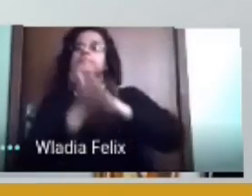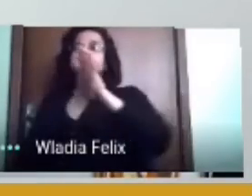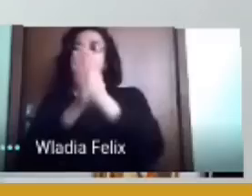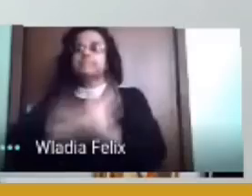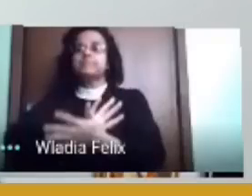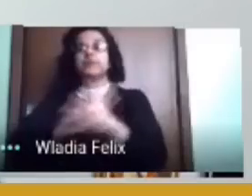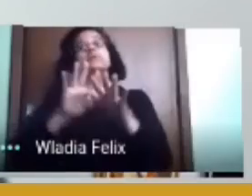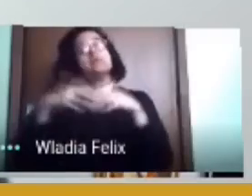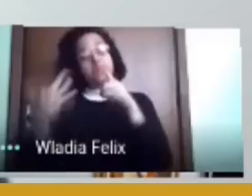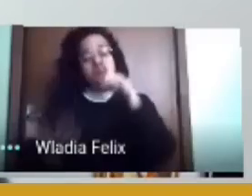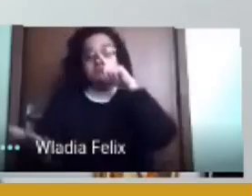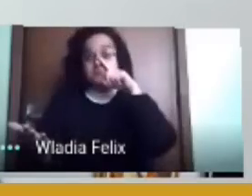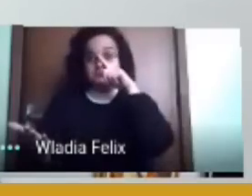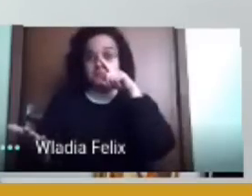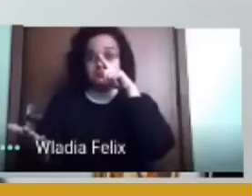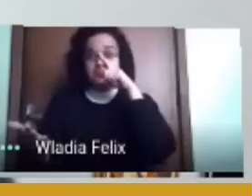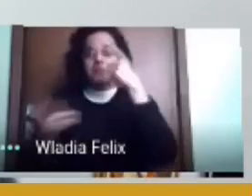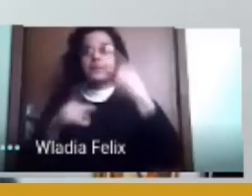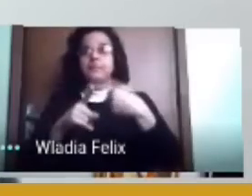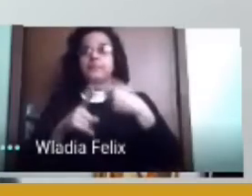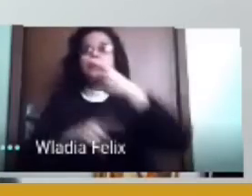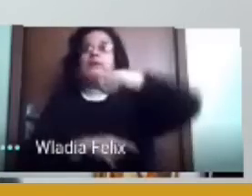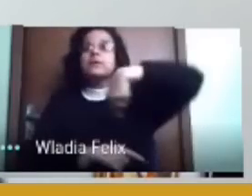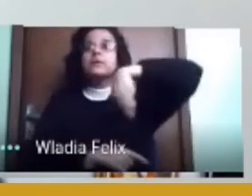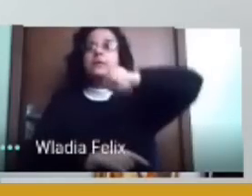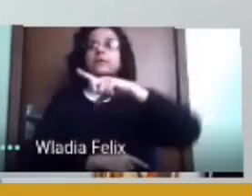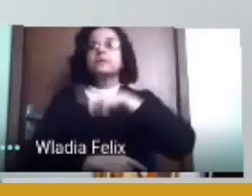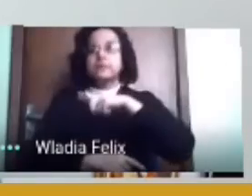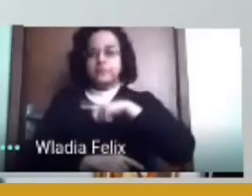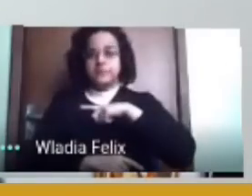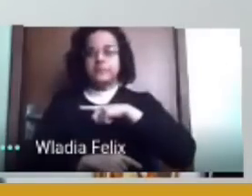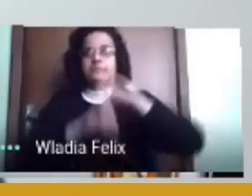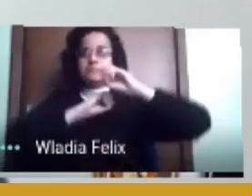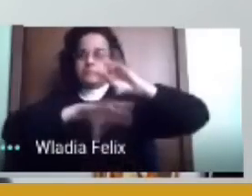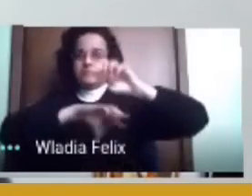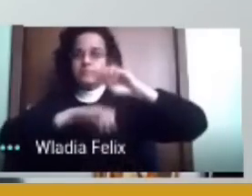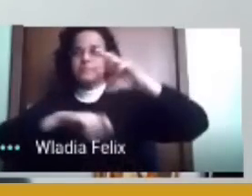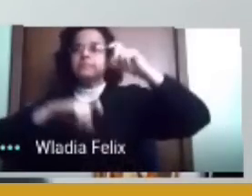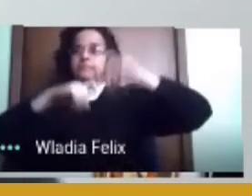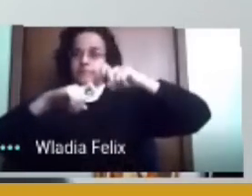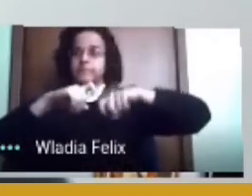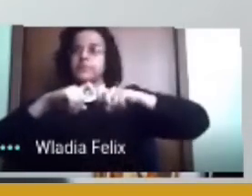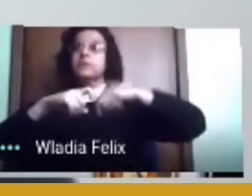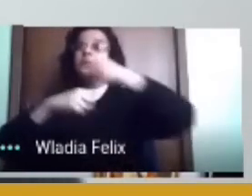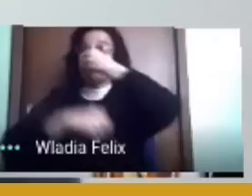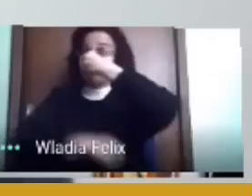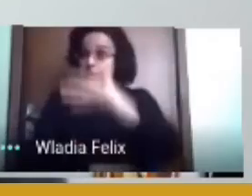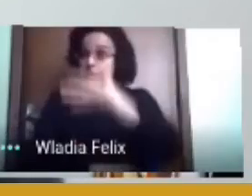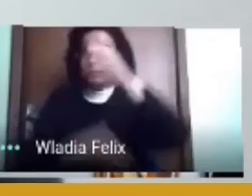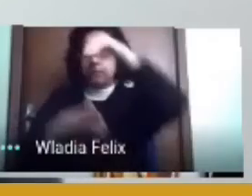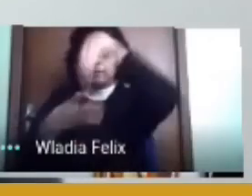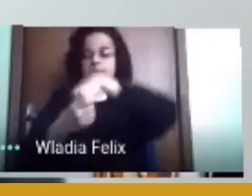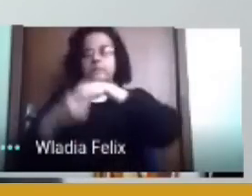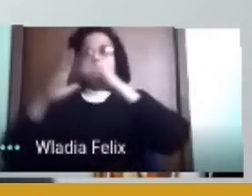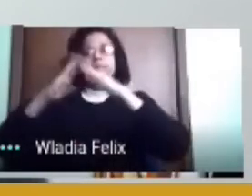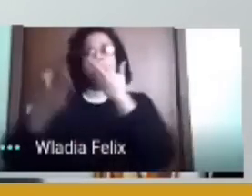uma educação sexual de qualidade dentro da escola pública, nós precisamos do apoio da comunidade.